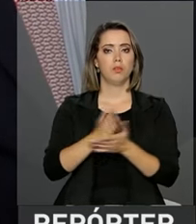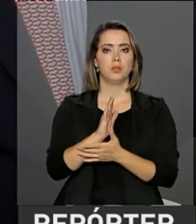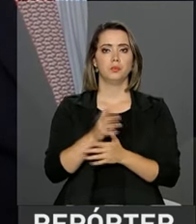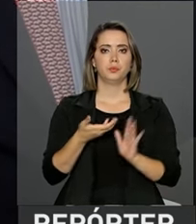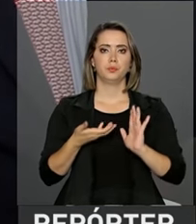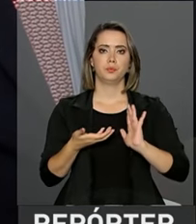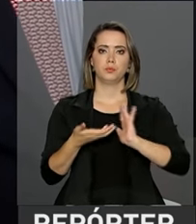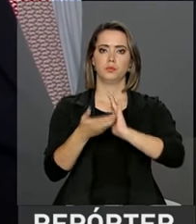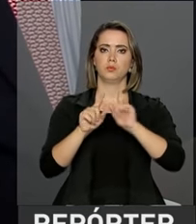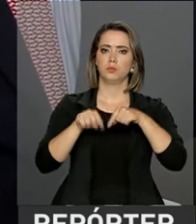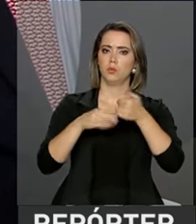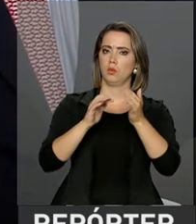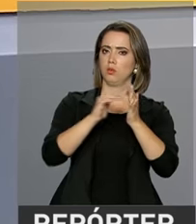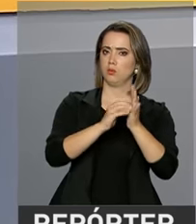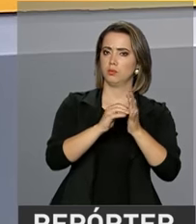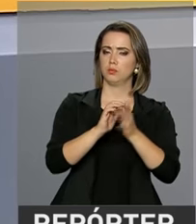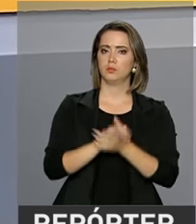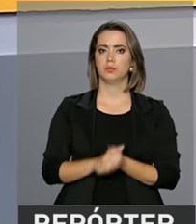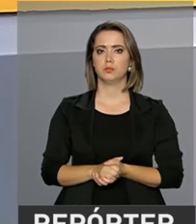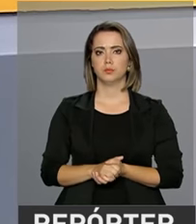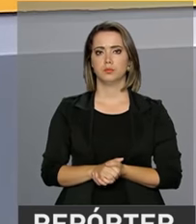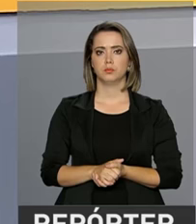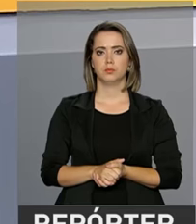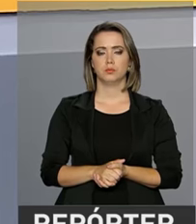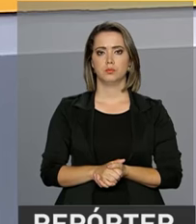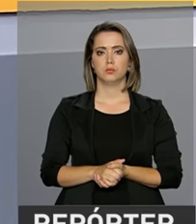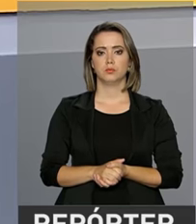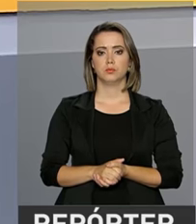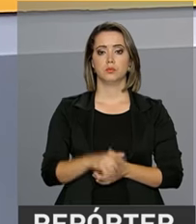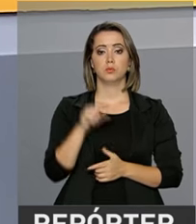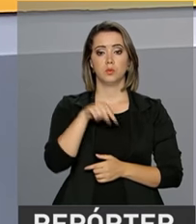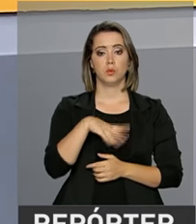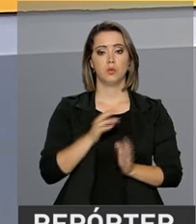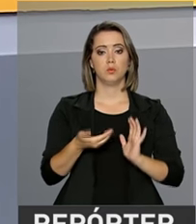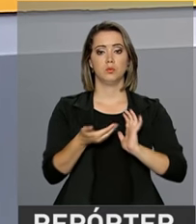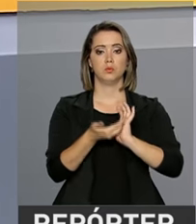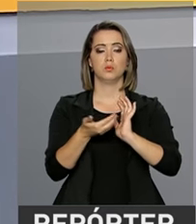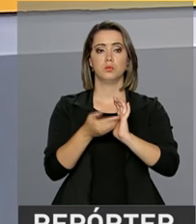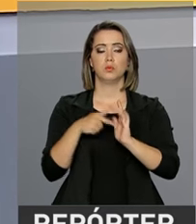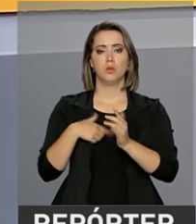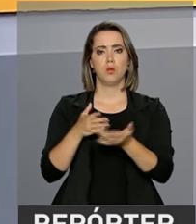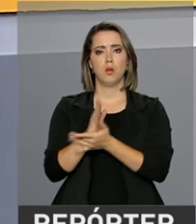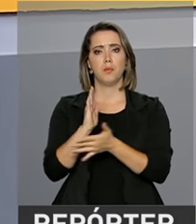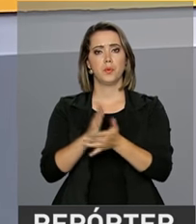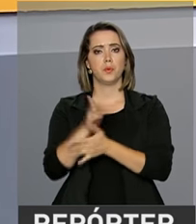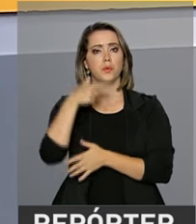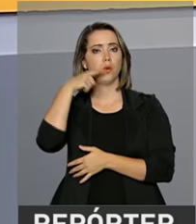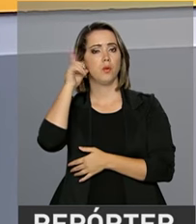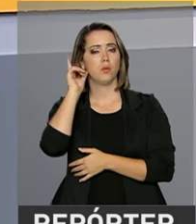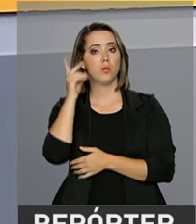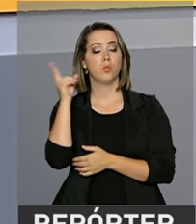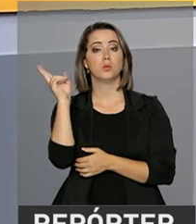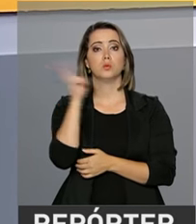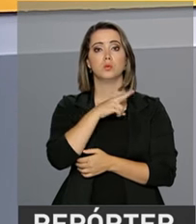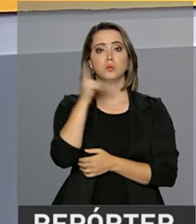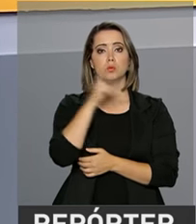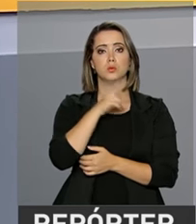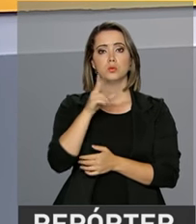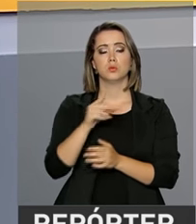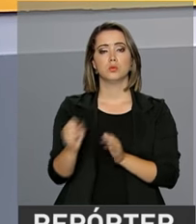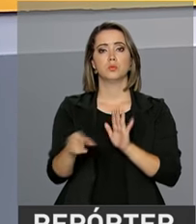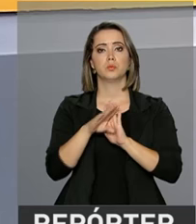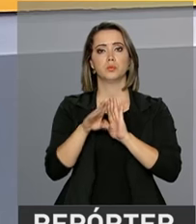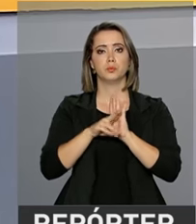na Câmara e no Senado. E o plenário da Câmara dos Deputados aprovou ontem o regime de urgência